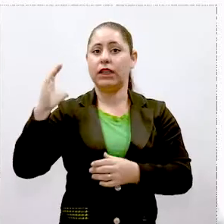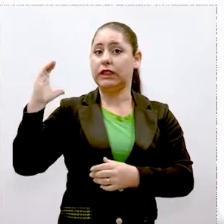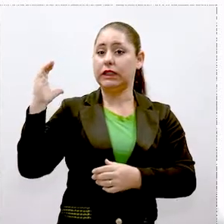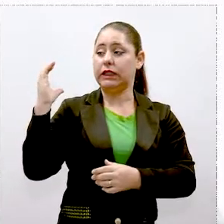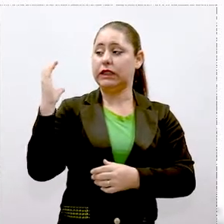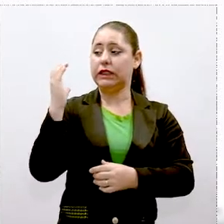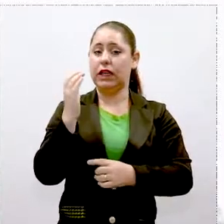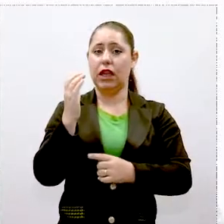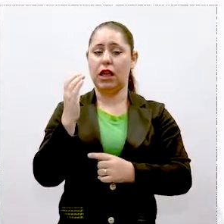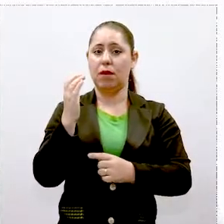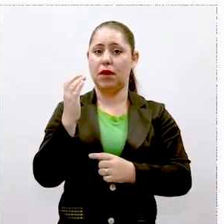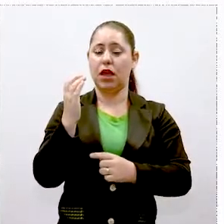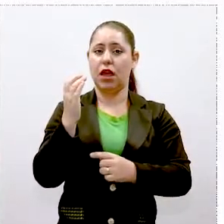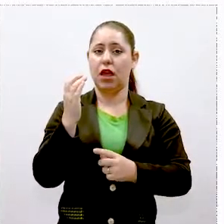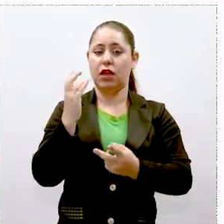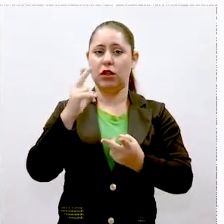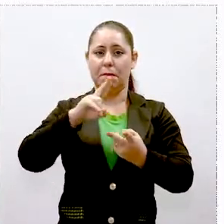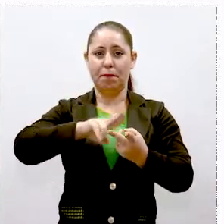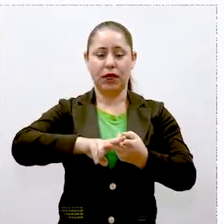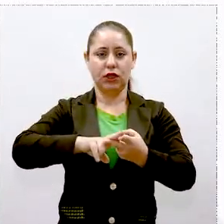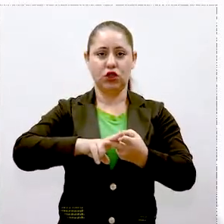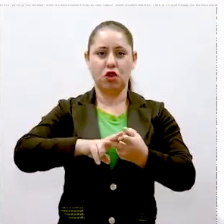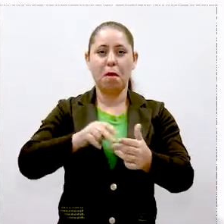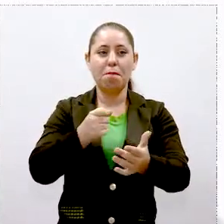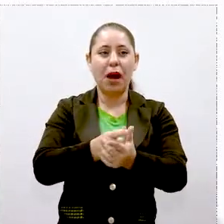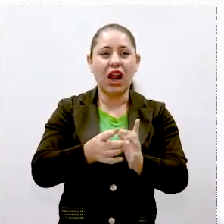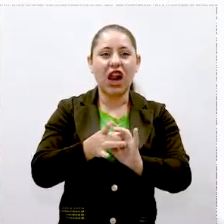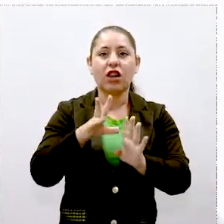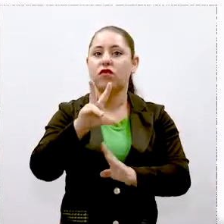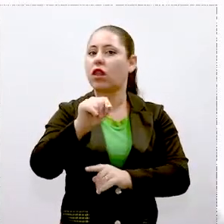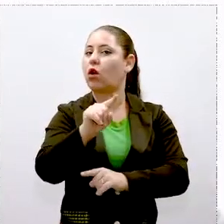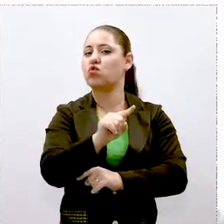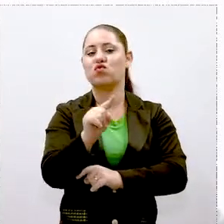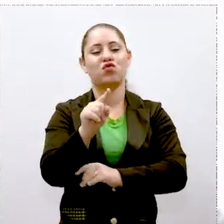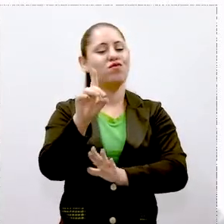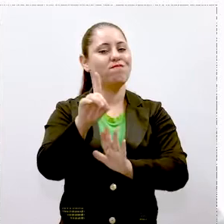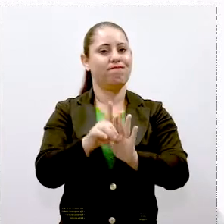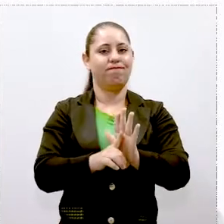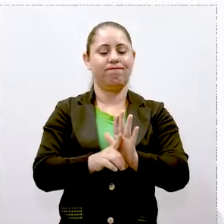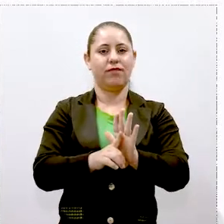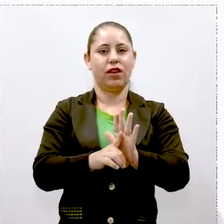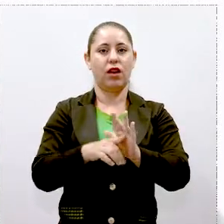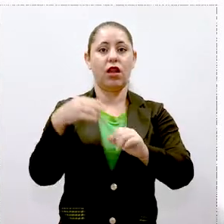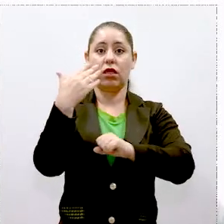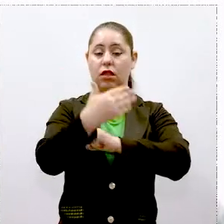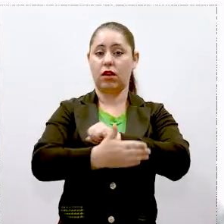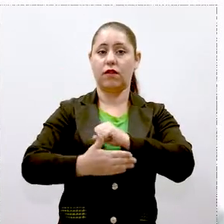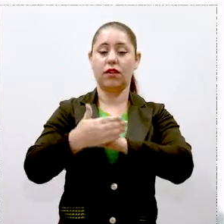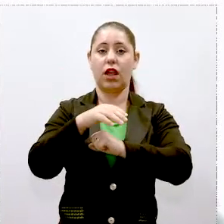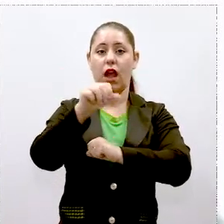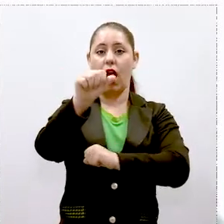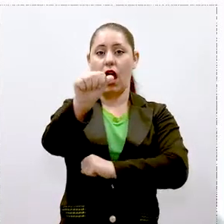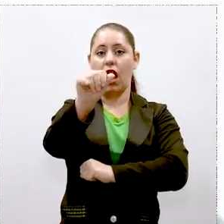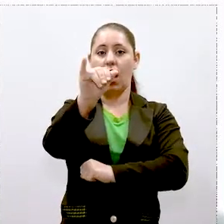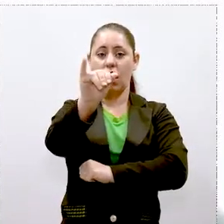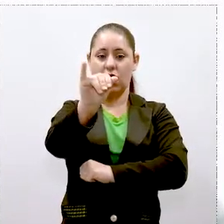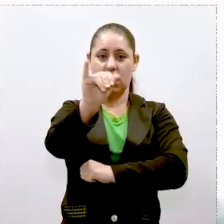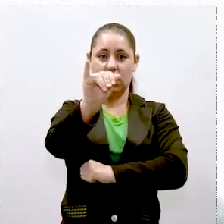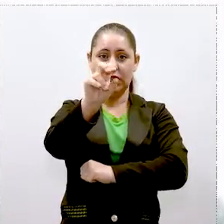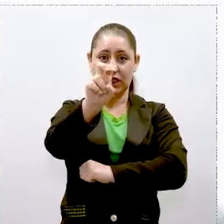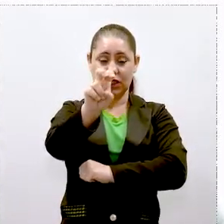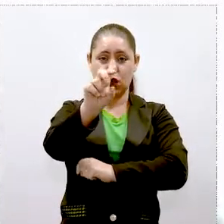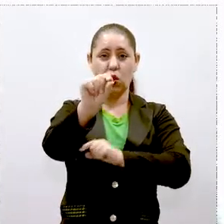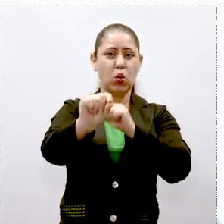crime inafiançável, a defesa do AI-5, do estado